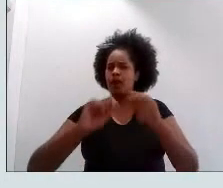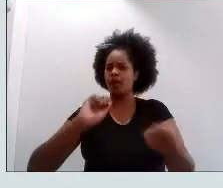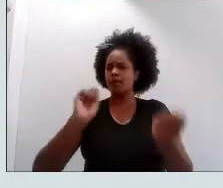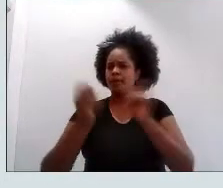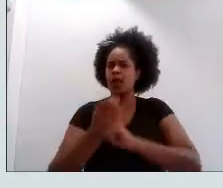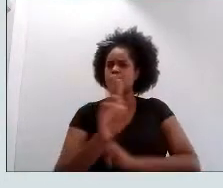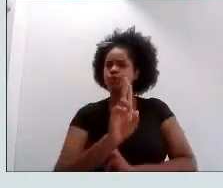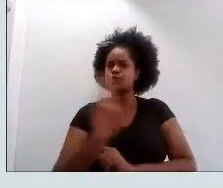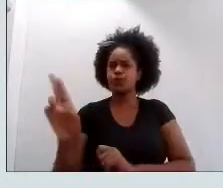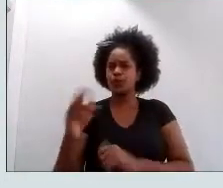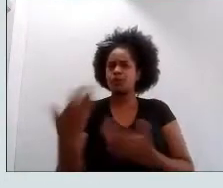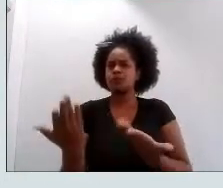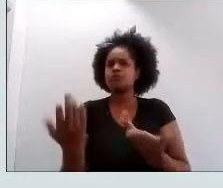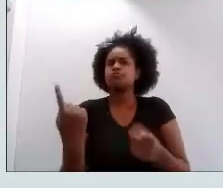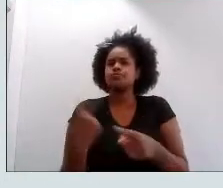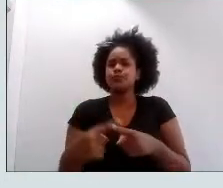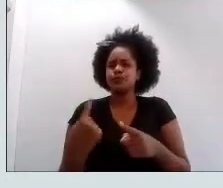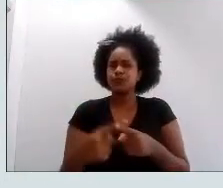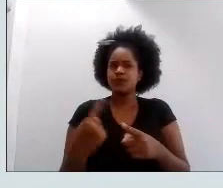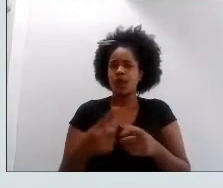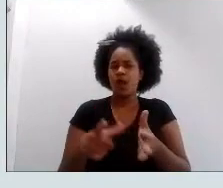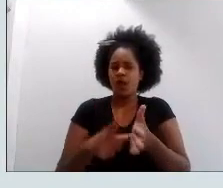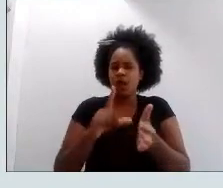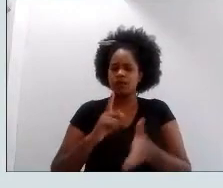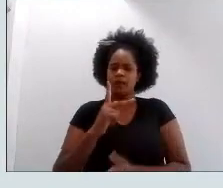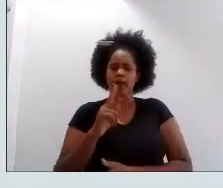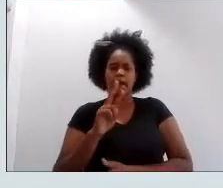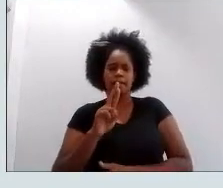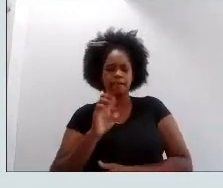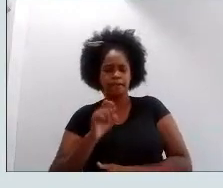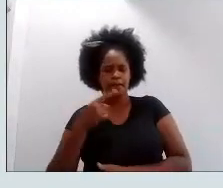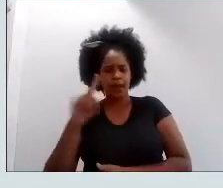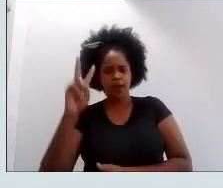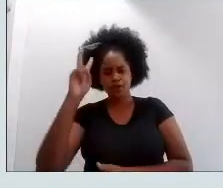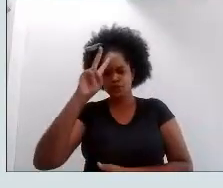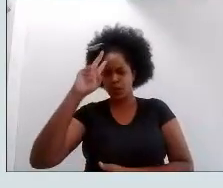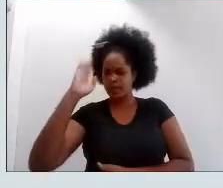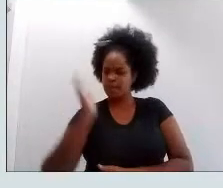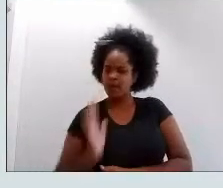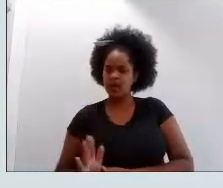América e até a pré-história como o termo geral, como a gente conhece?